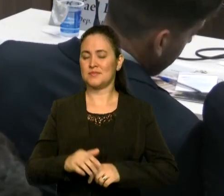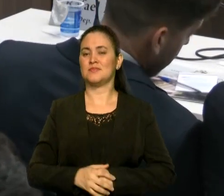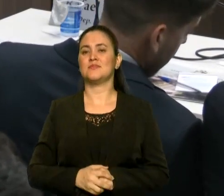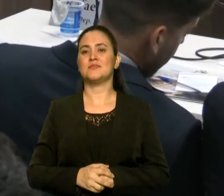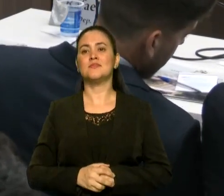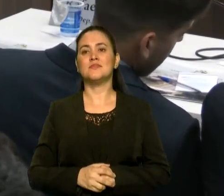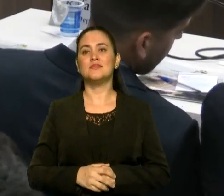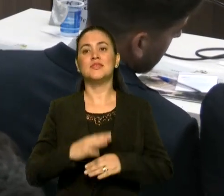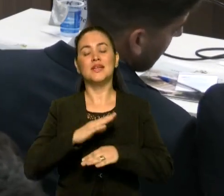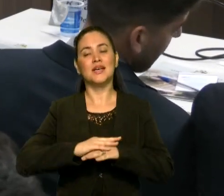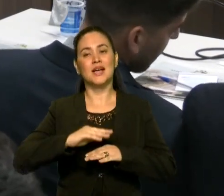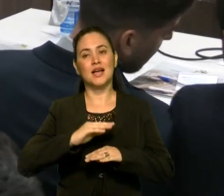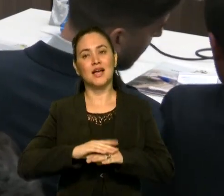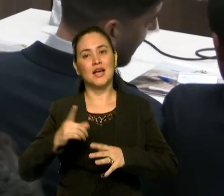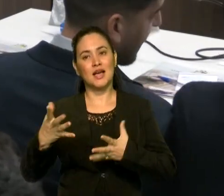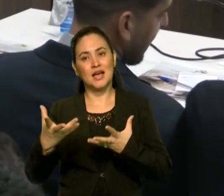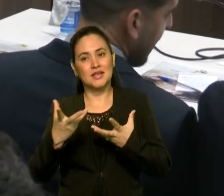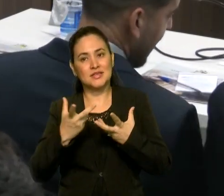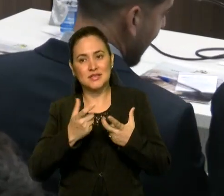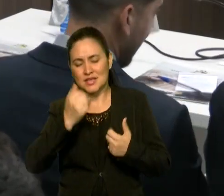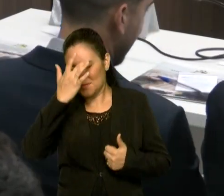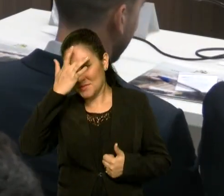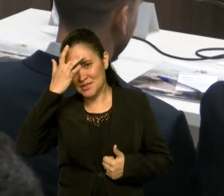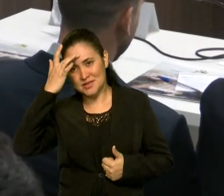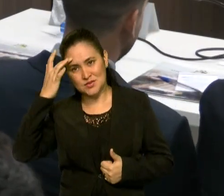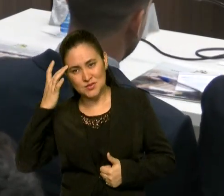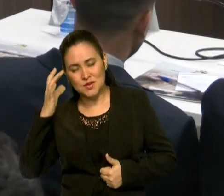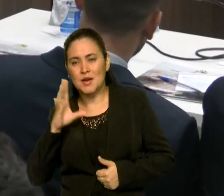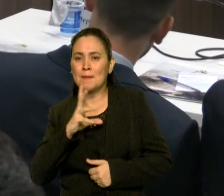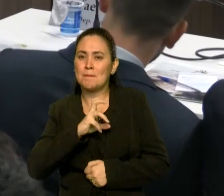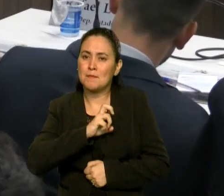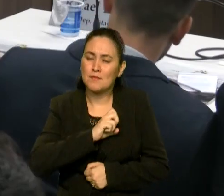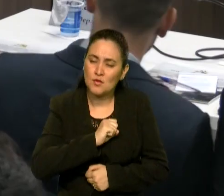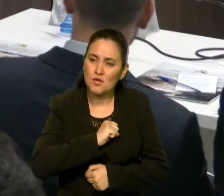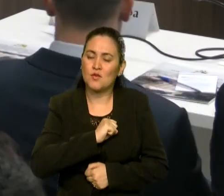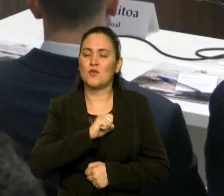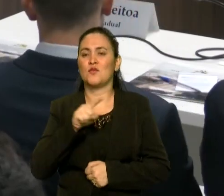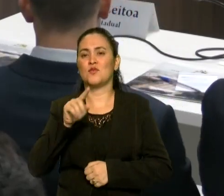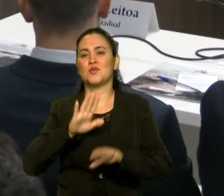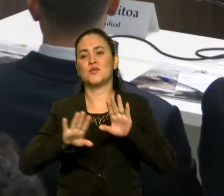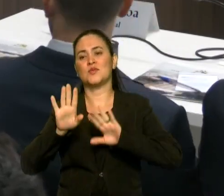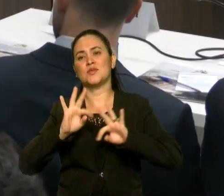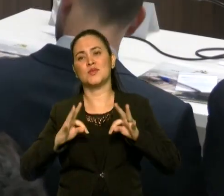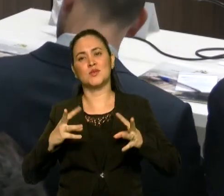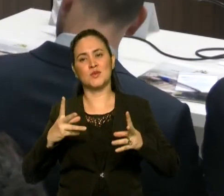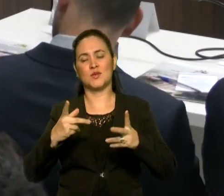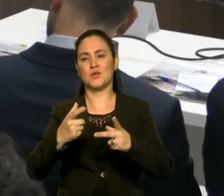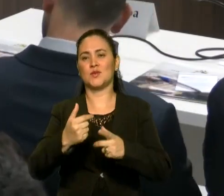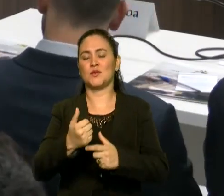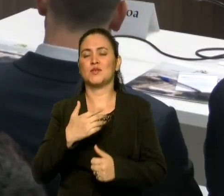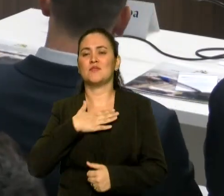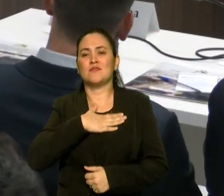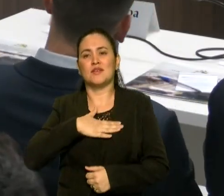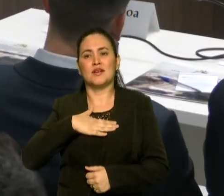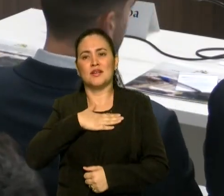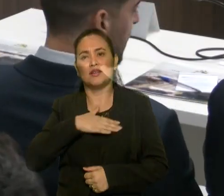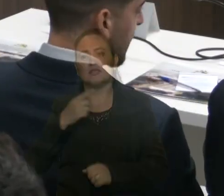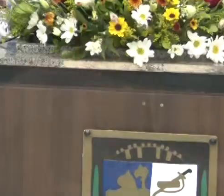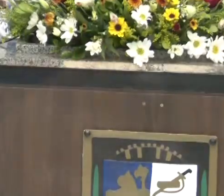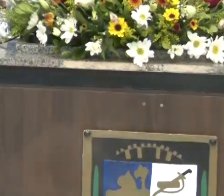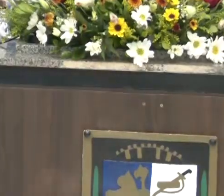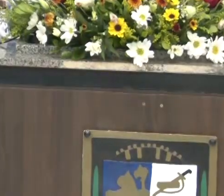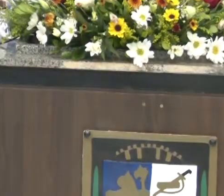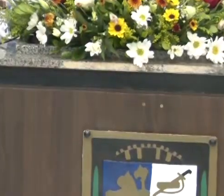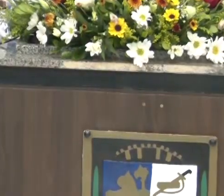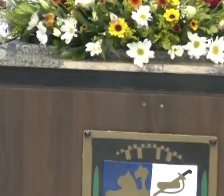por todo o carinho que você recebe as pessoas, com todo o amor que você trata todo mundo. Fico feliz de ser representada por você na